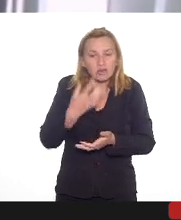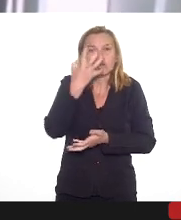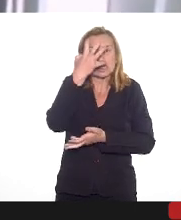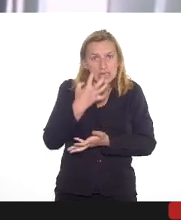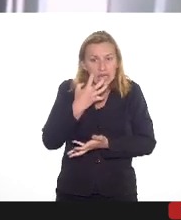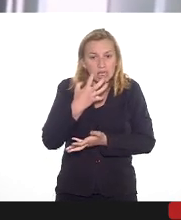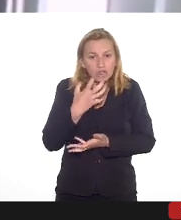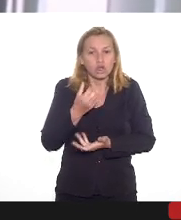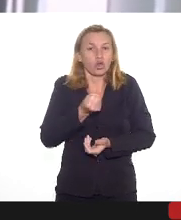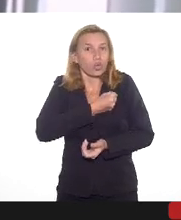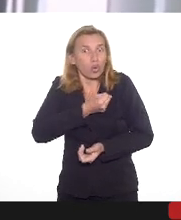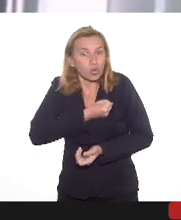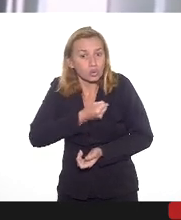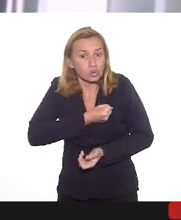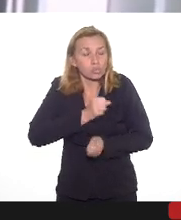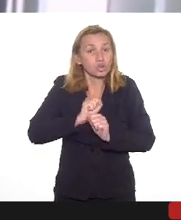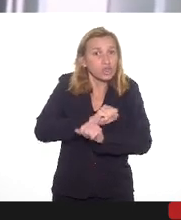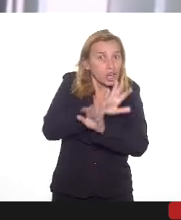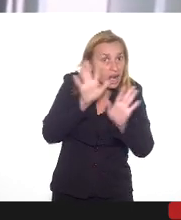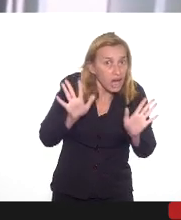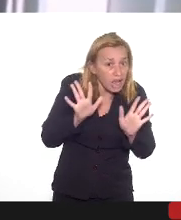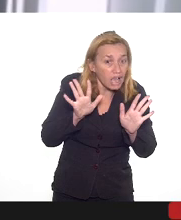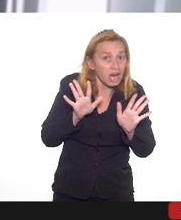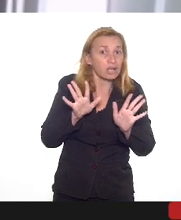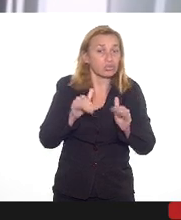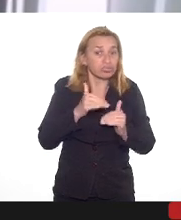seriedade, com números muito claros, com